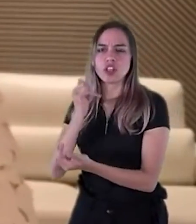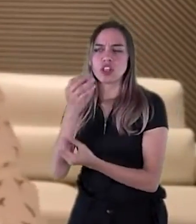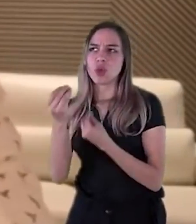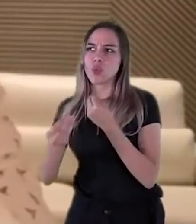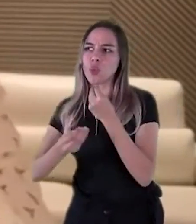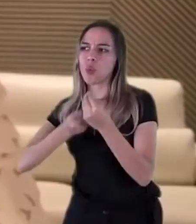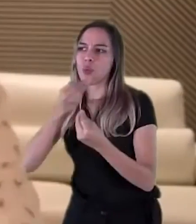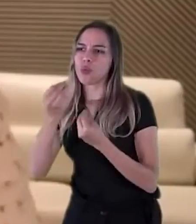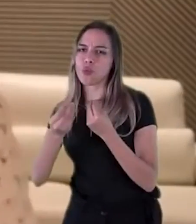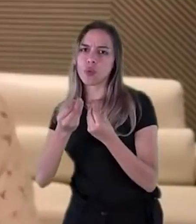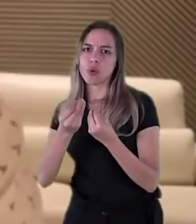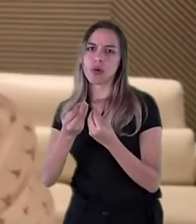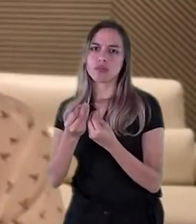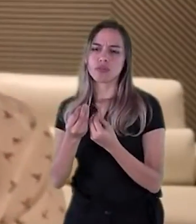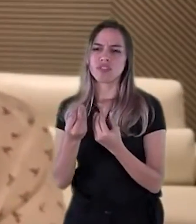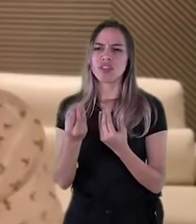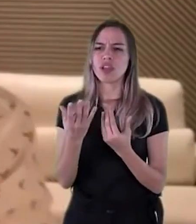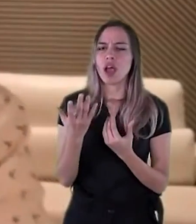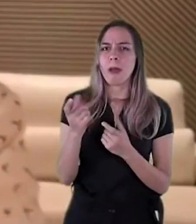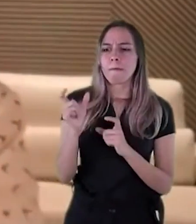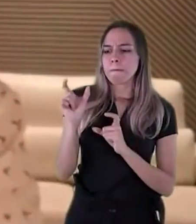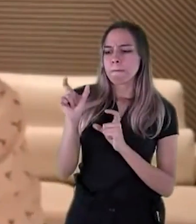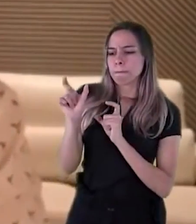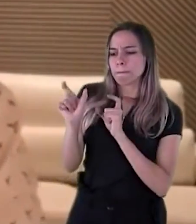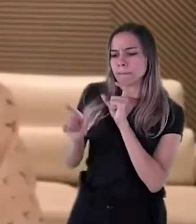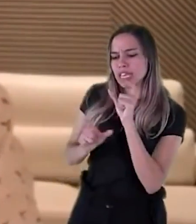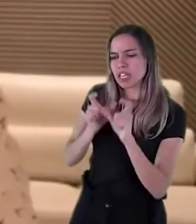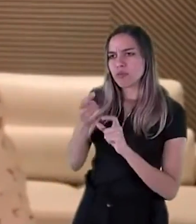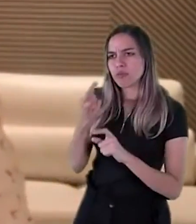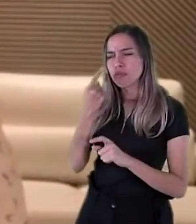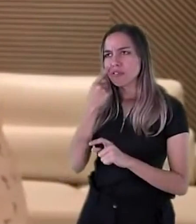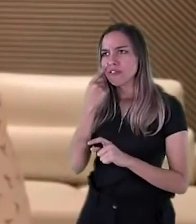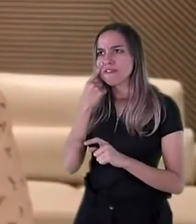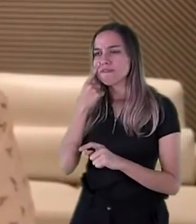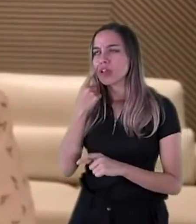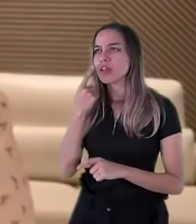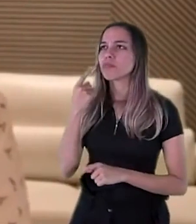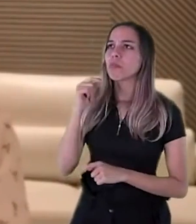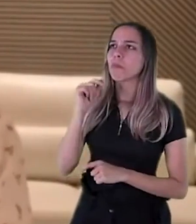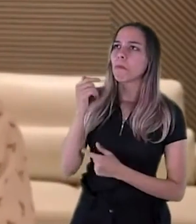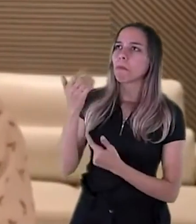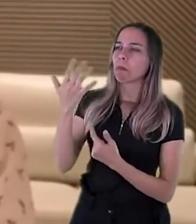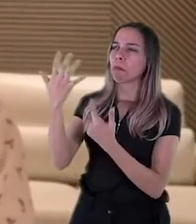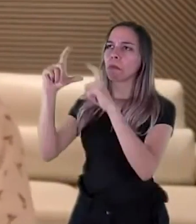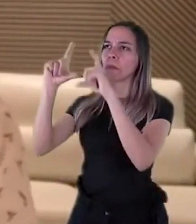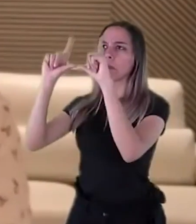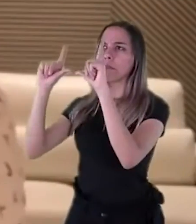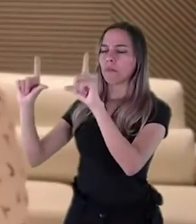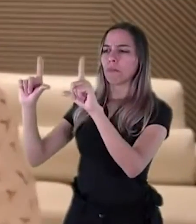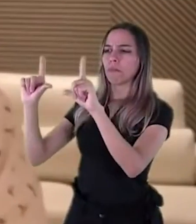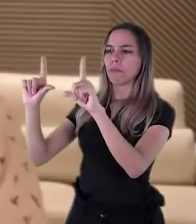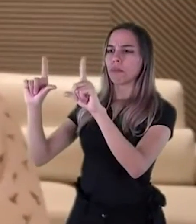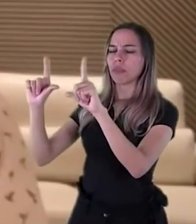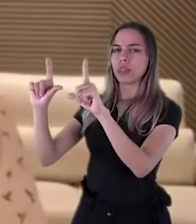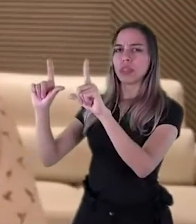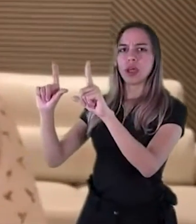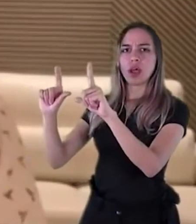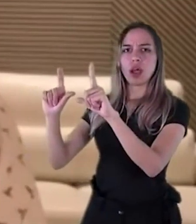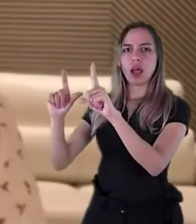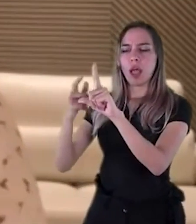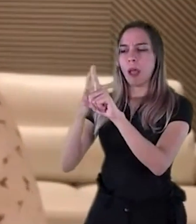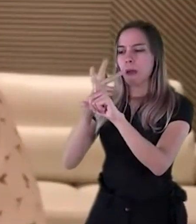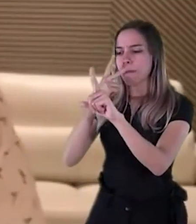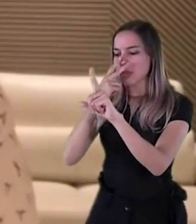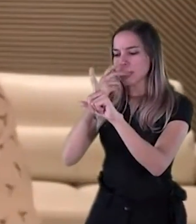Muitas almas, muitas pessoas estiveram diante dessa imagem e, de alguma forma, derramaram o coração diante